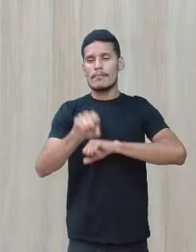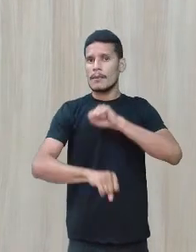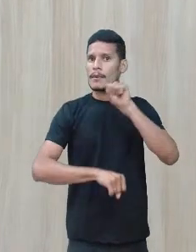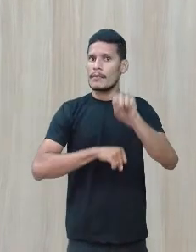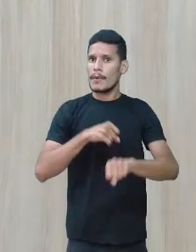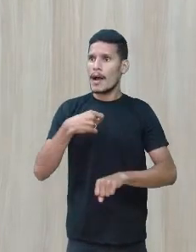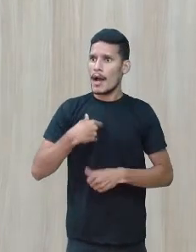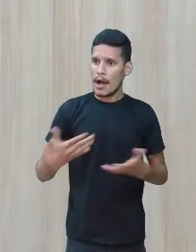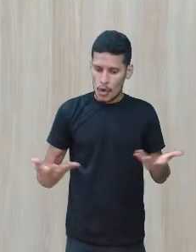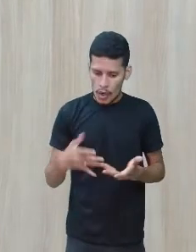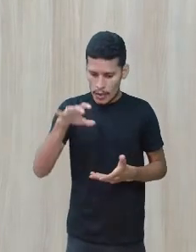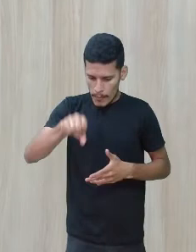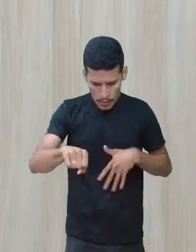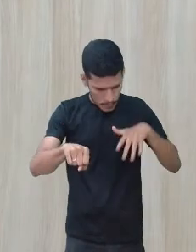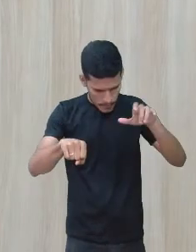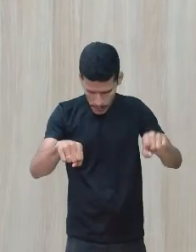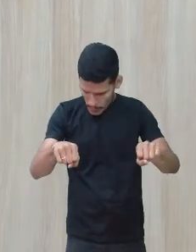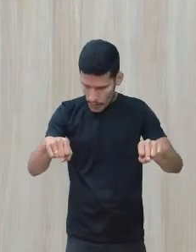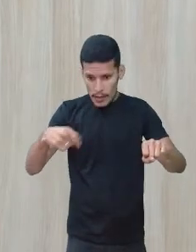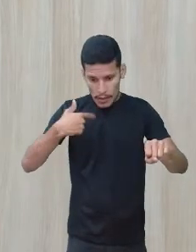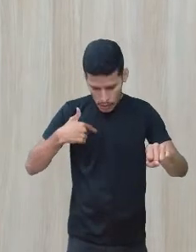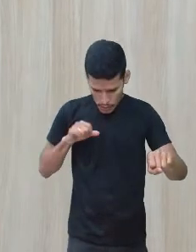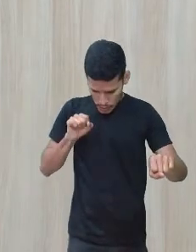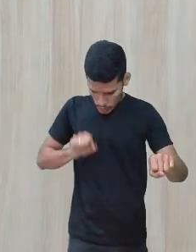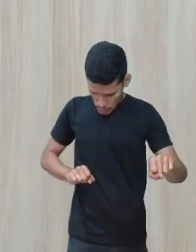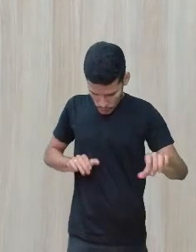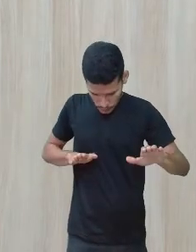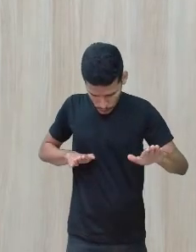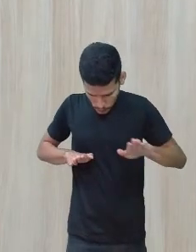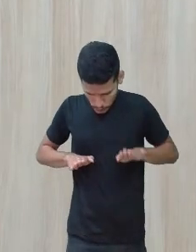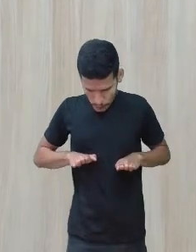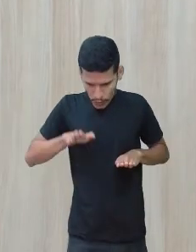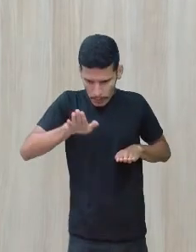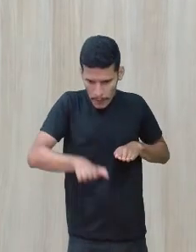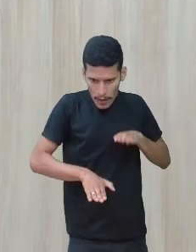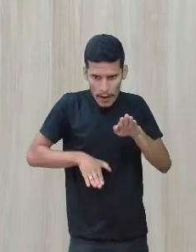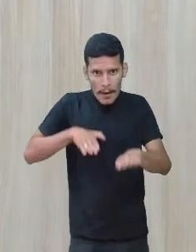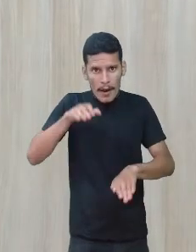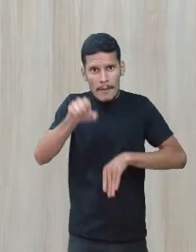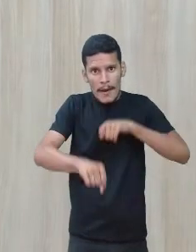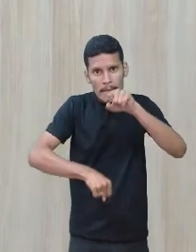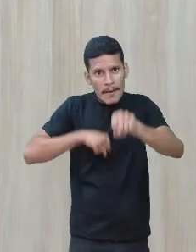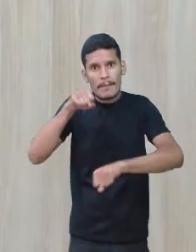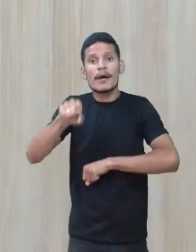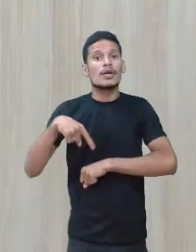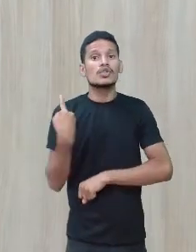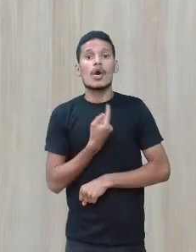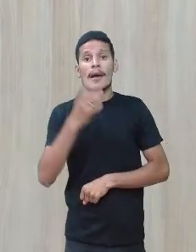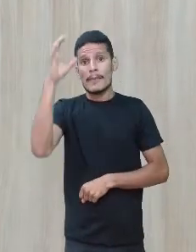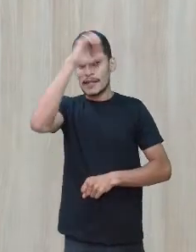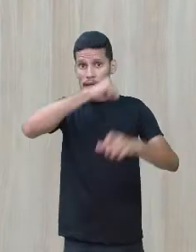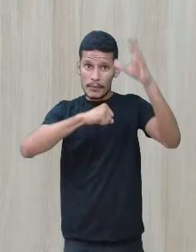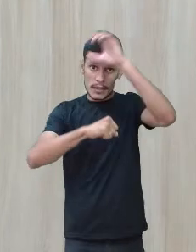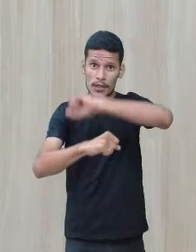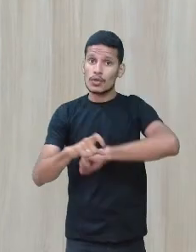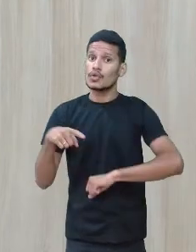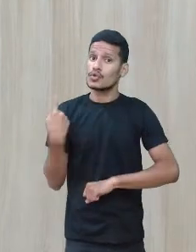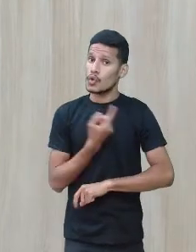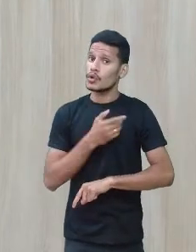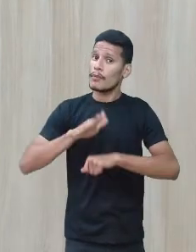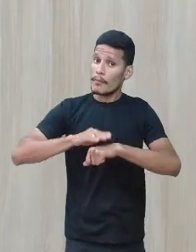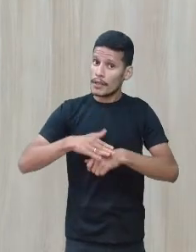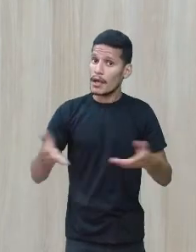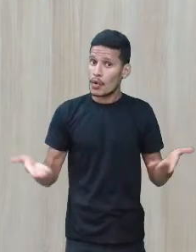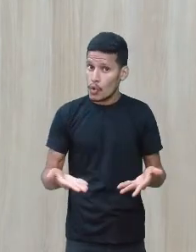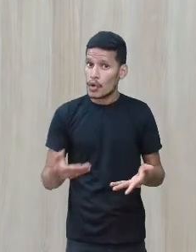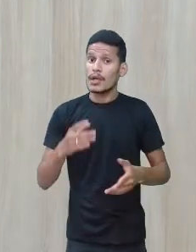não, agora eu vou pegar no guidão, agora eu vou começar com essa perna, depois eu vou com a outra. Quando a gente está aprendendo, a gente passa por esse processo,